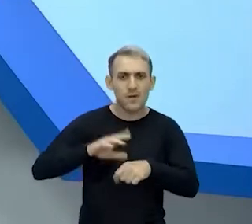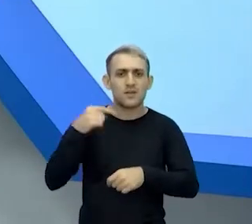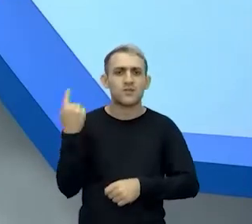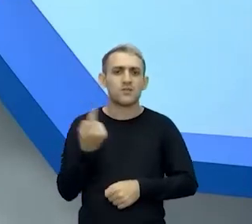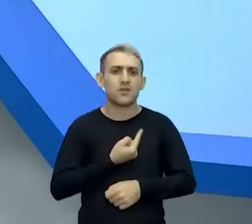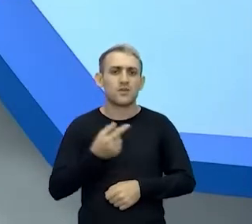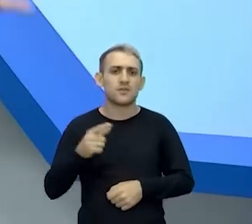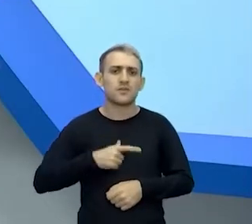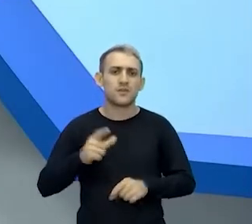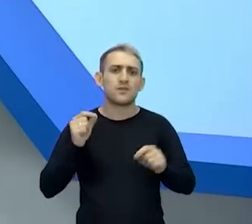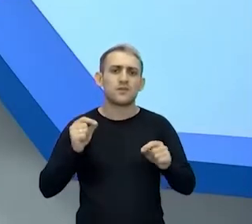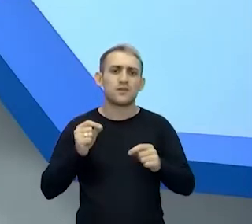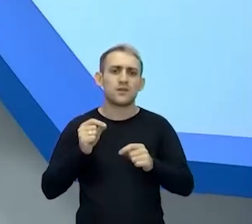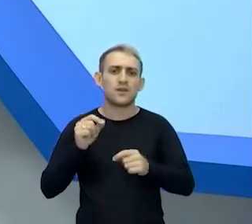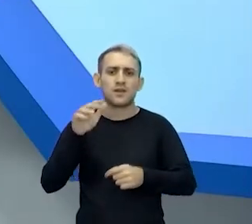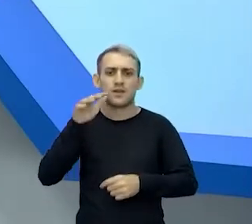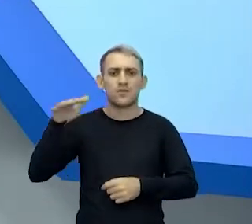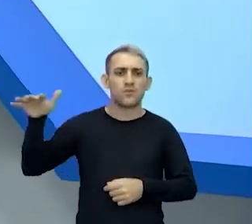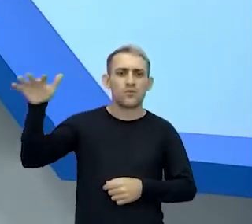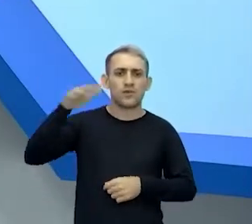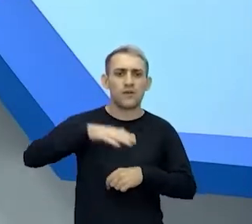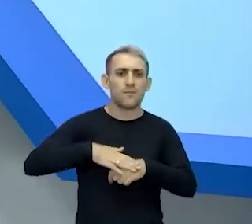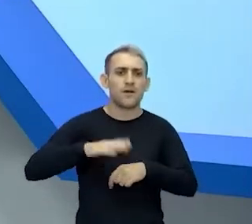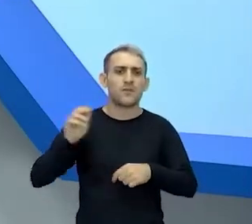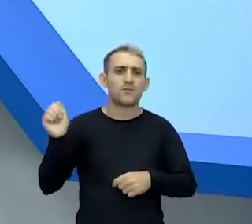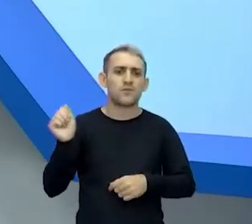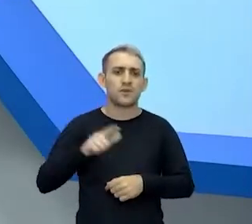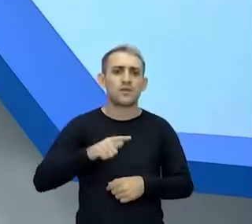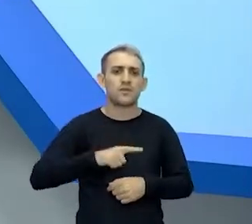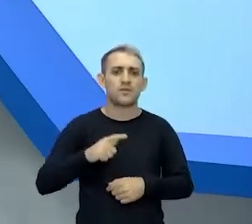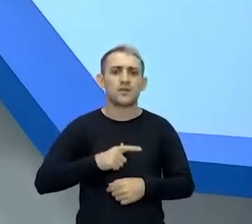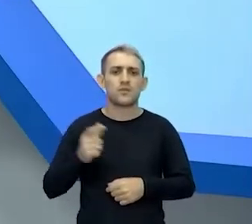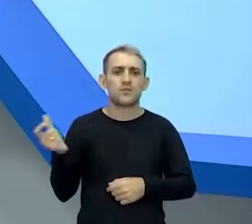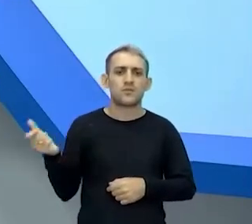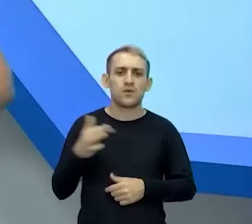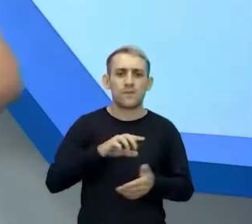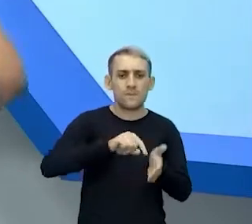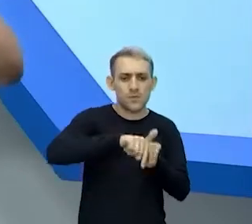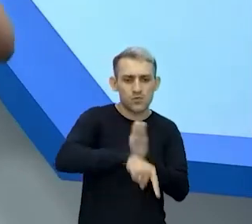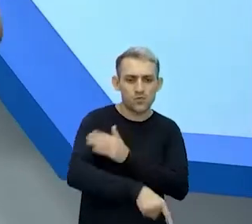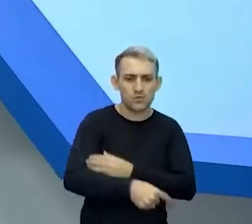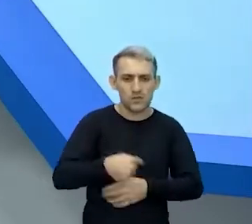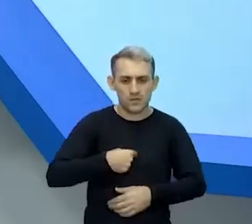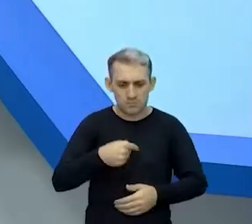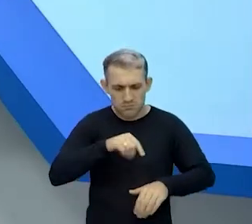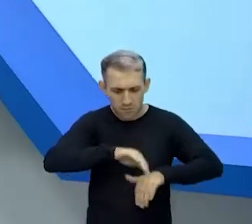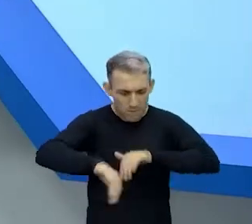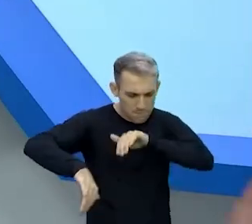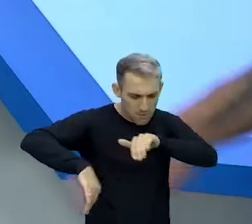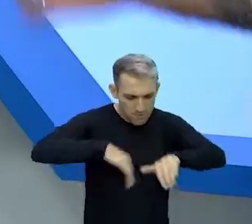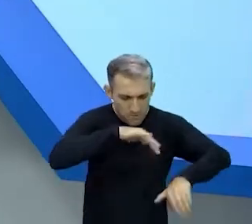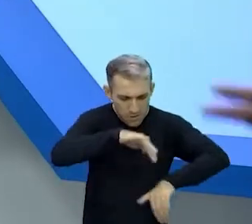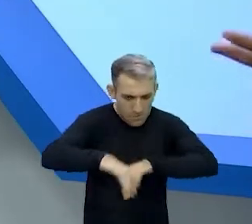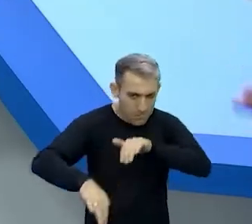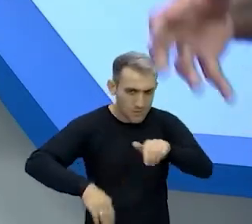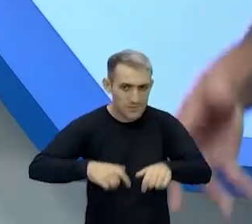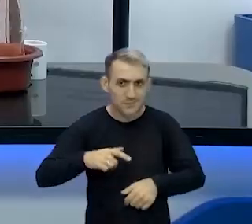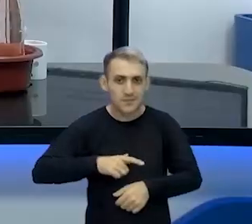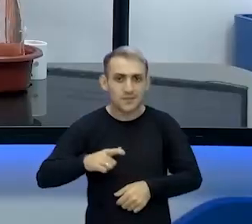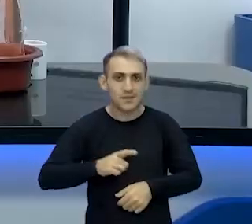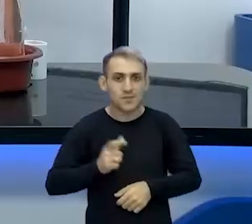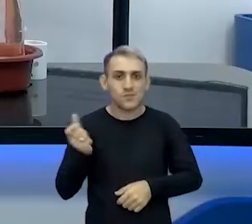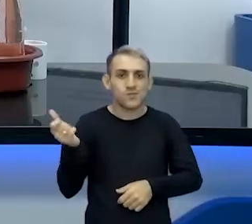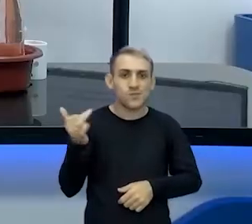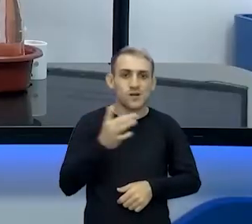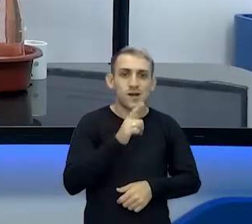ter uma altura que vai ser maior. Então, quer dizer, a quantidade, quanto mais profundo eu vou, maior a quantidade de água